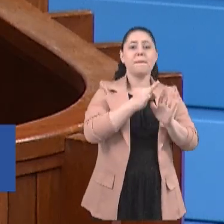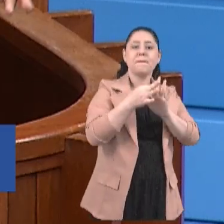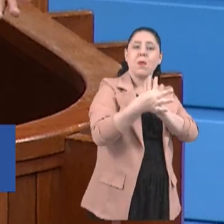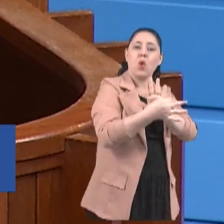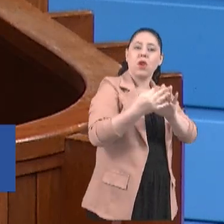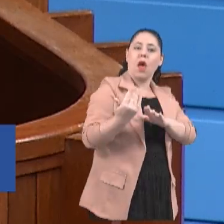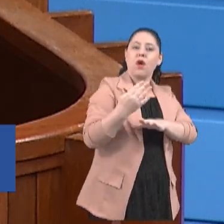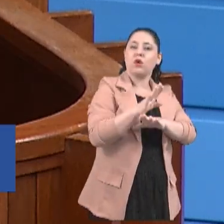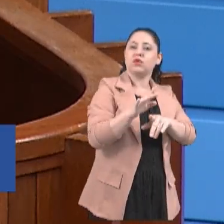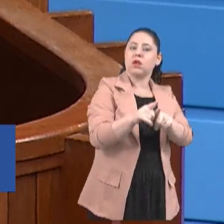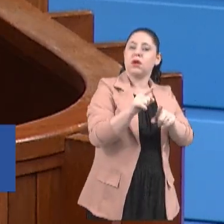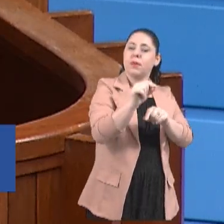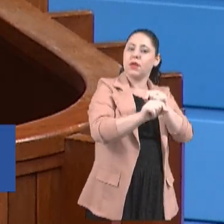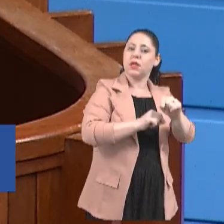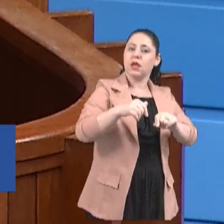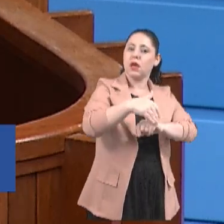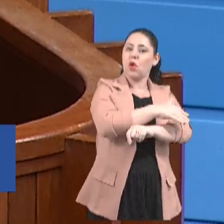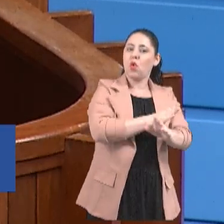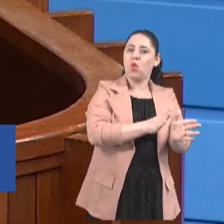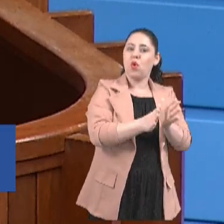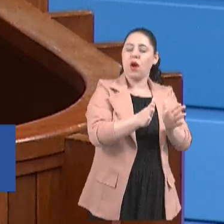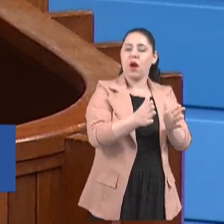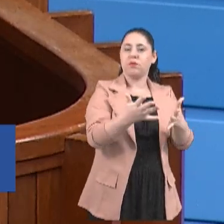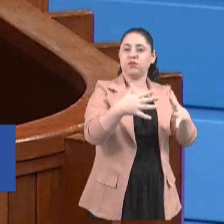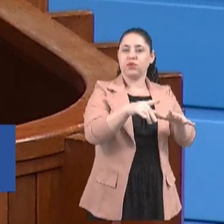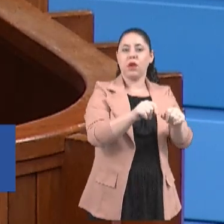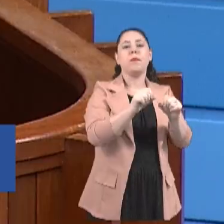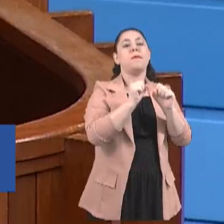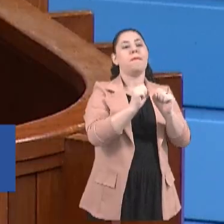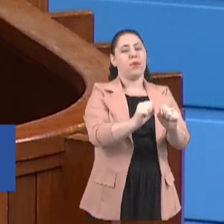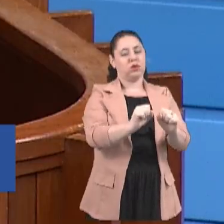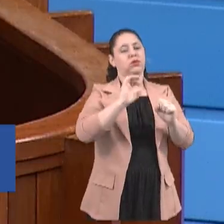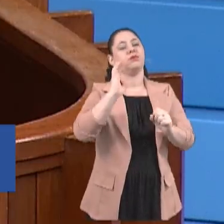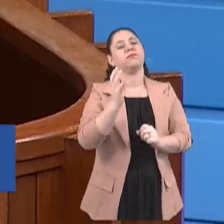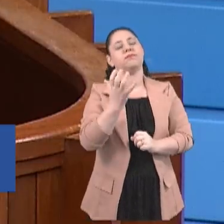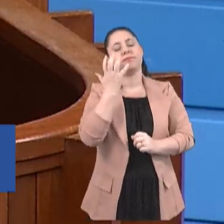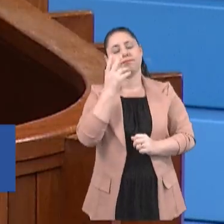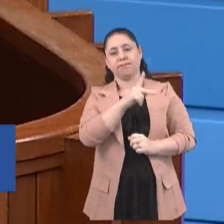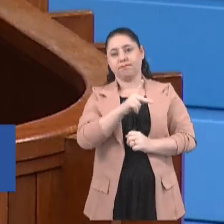opinar e ajudar para que essas intervenções mencionadas pela senhora possam